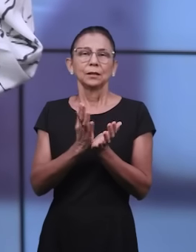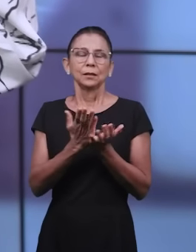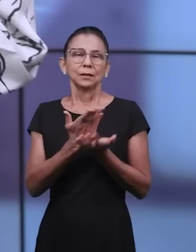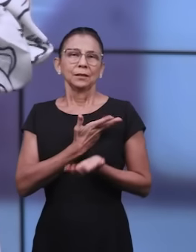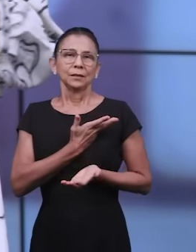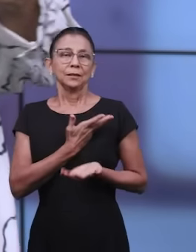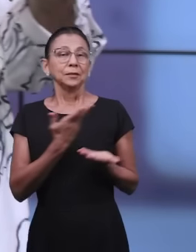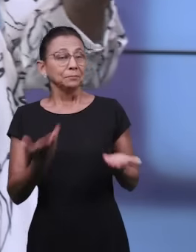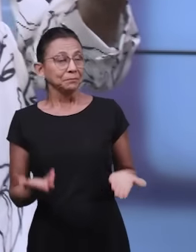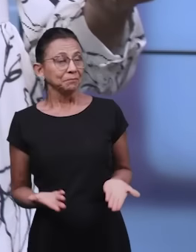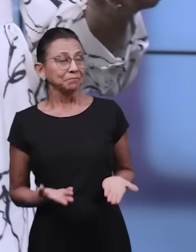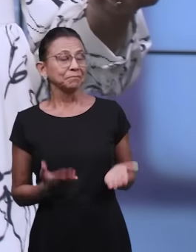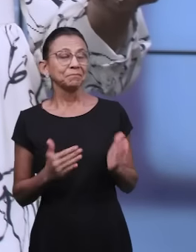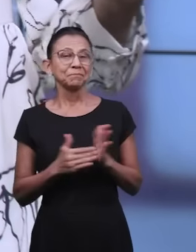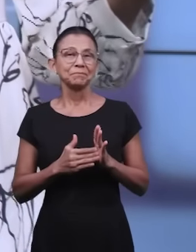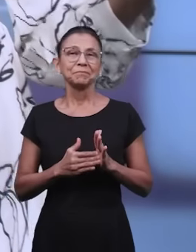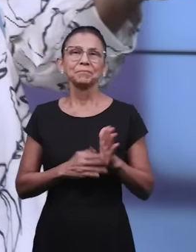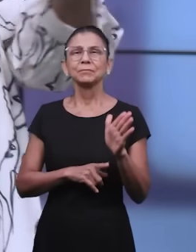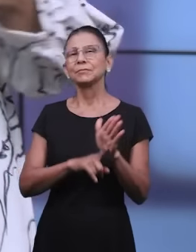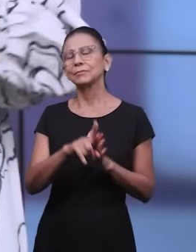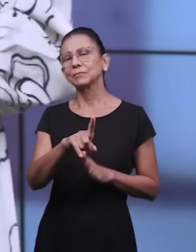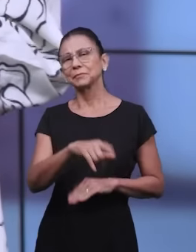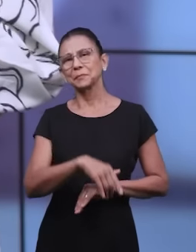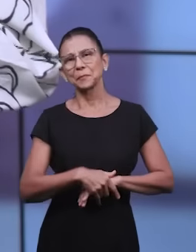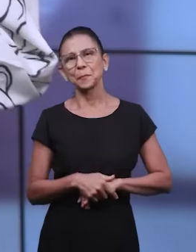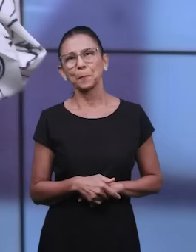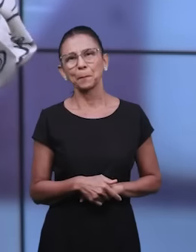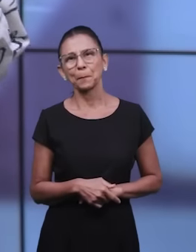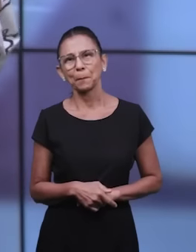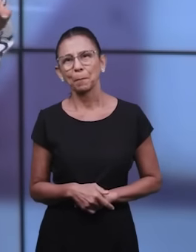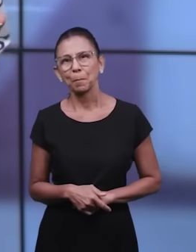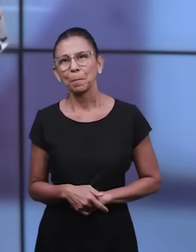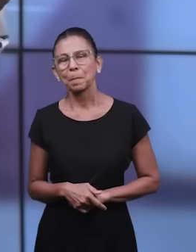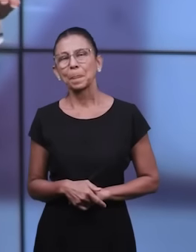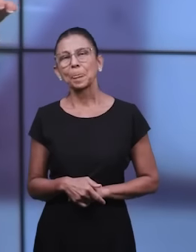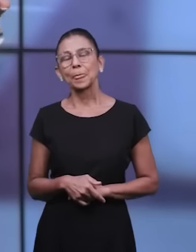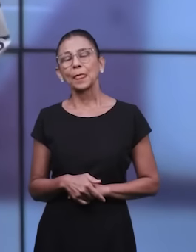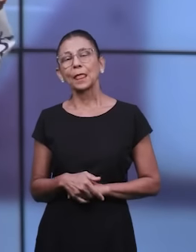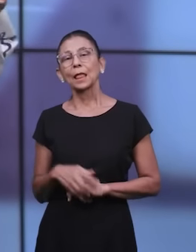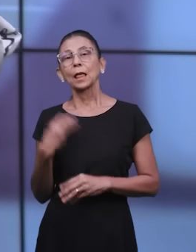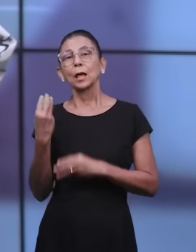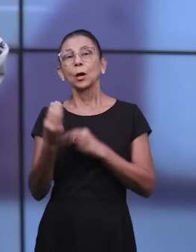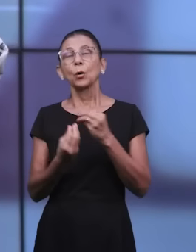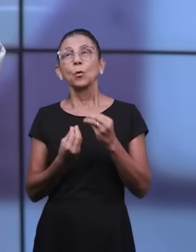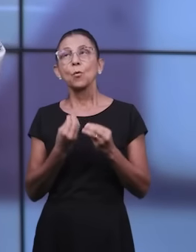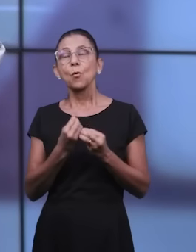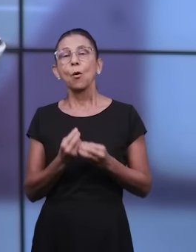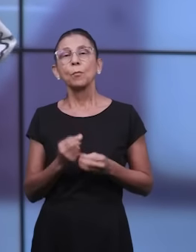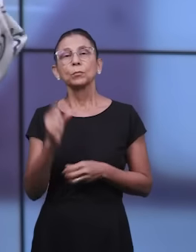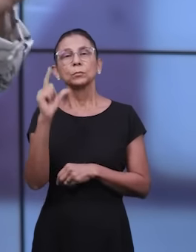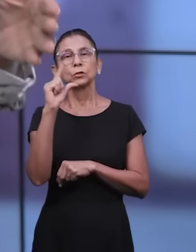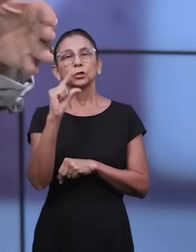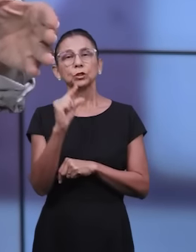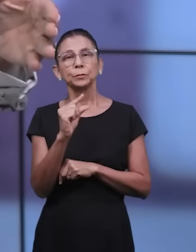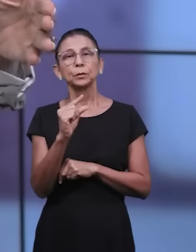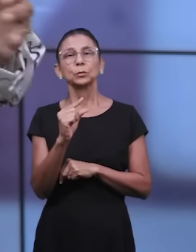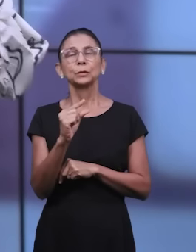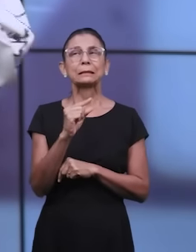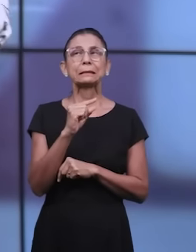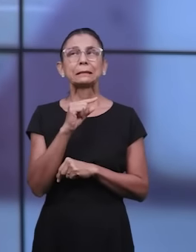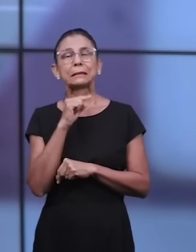amigos. E por fim, perguntamos aos irmãos, como minimizar a insegurança? Não foque